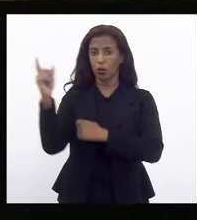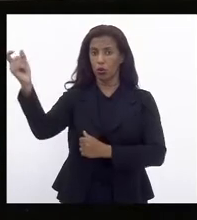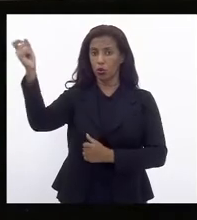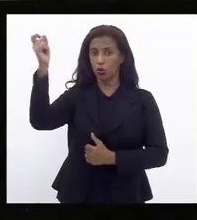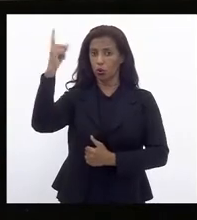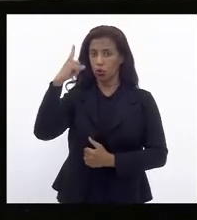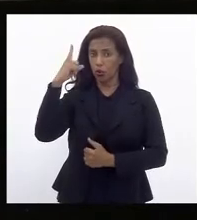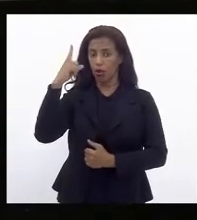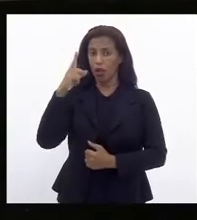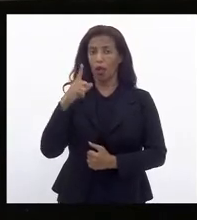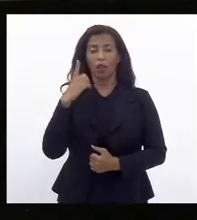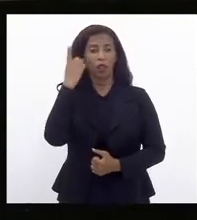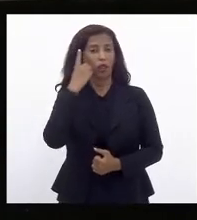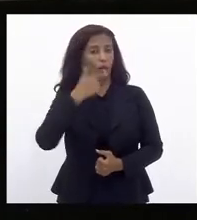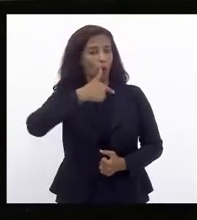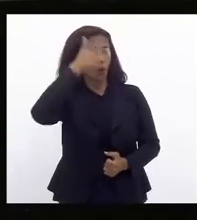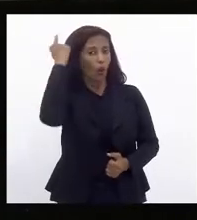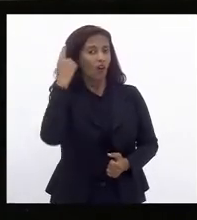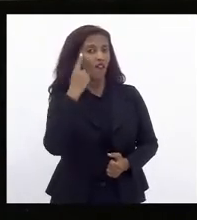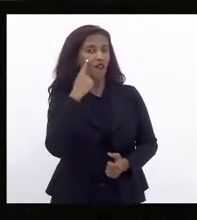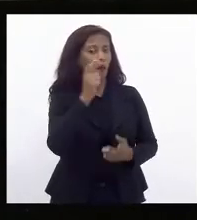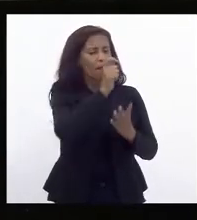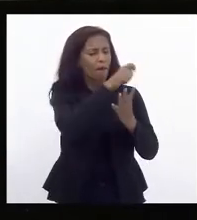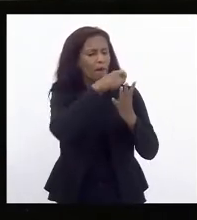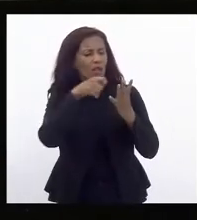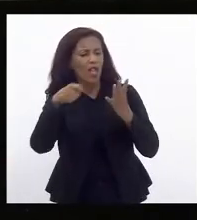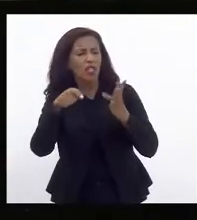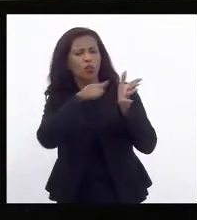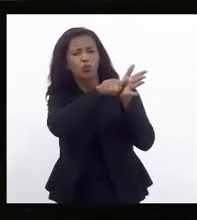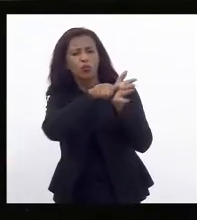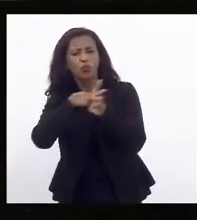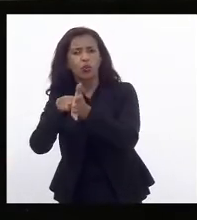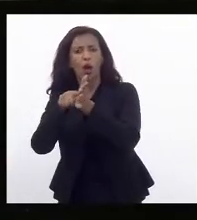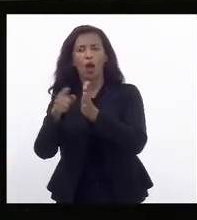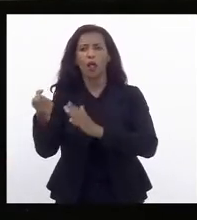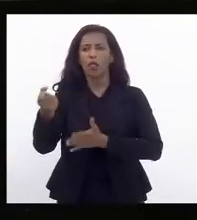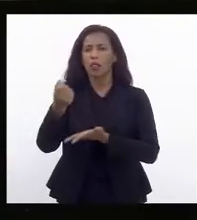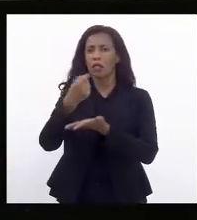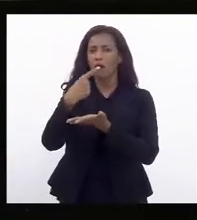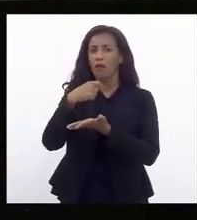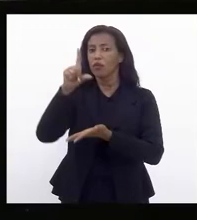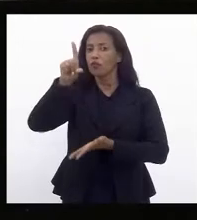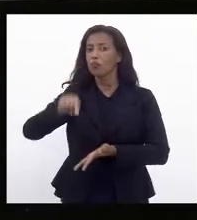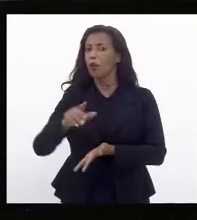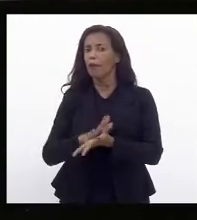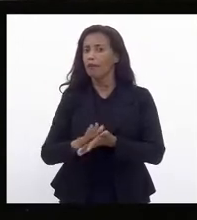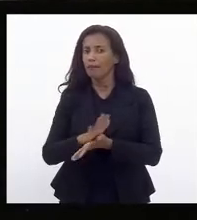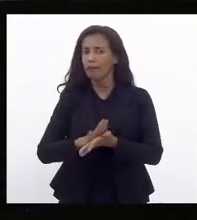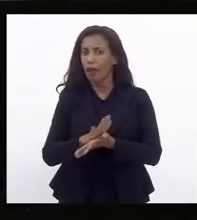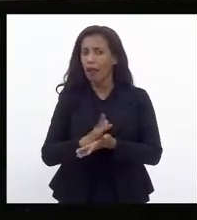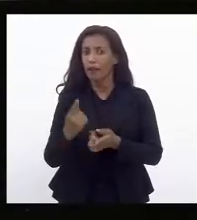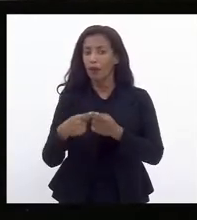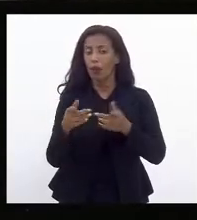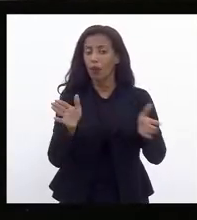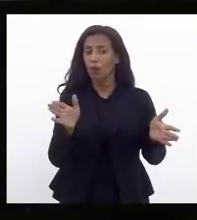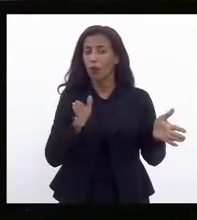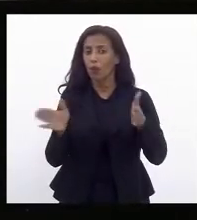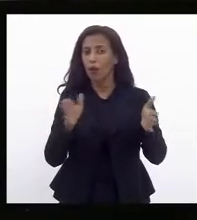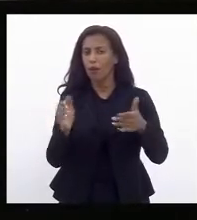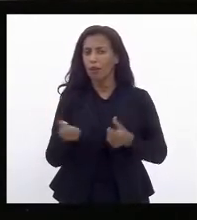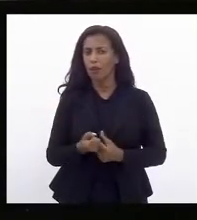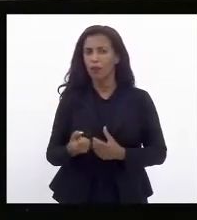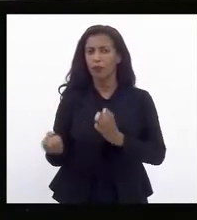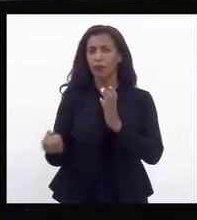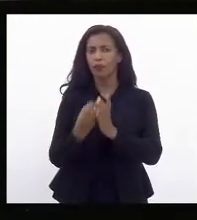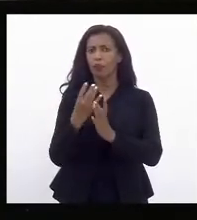protetor solar, o deputado Luiz Paulo verificou durante meses nas farmácias, não reduziu nada, porque no meio do caminho a cadeia